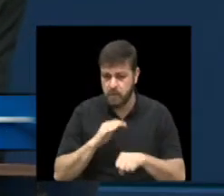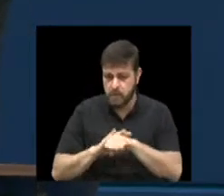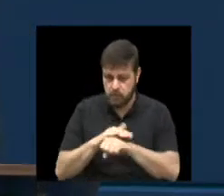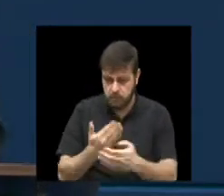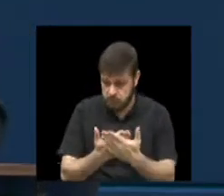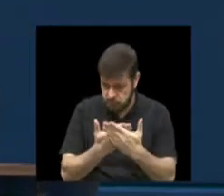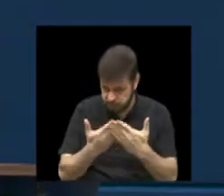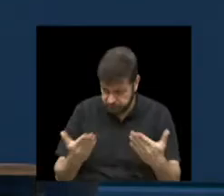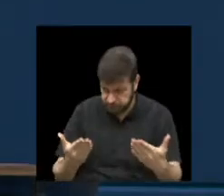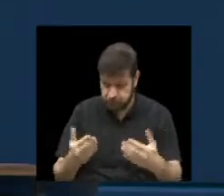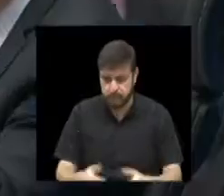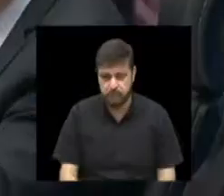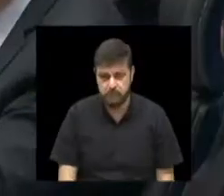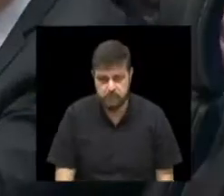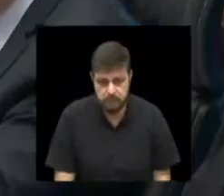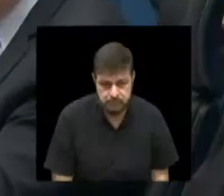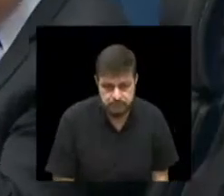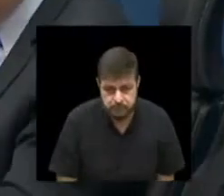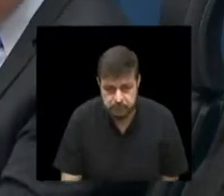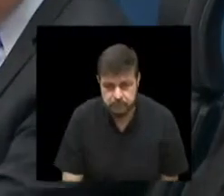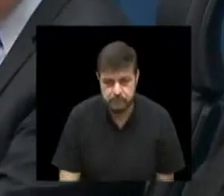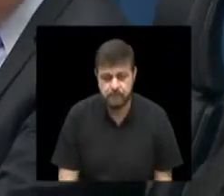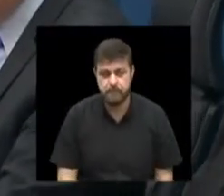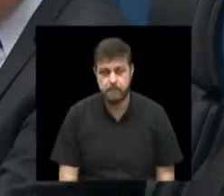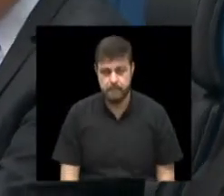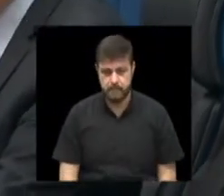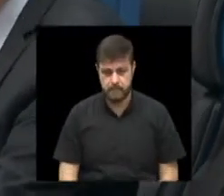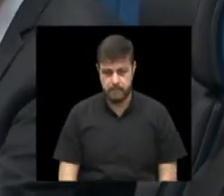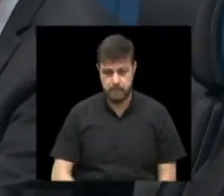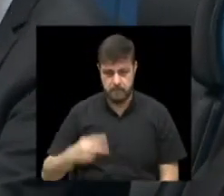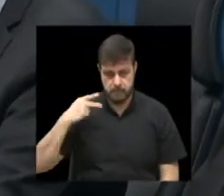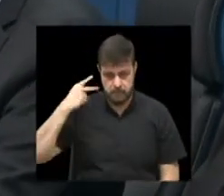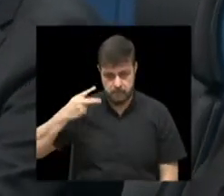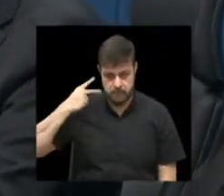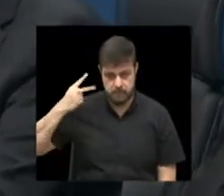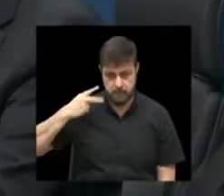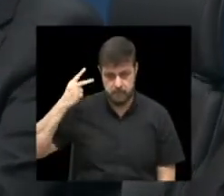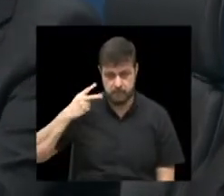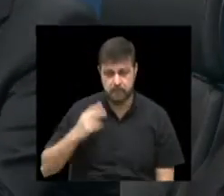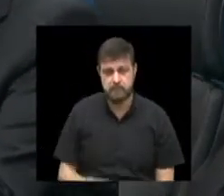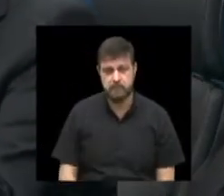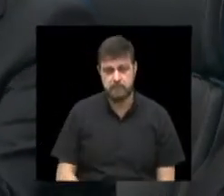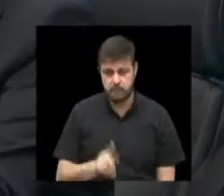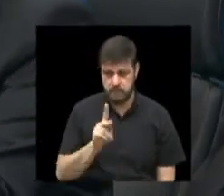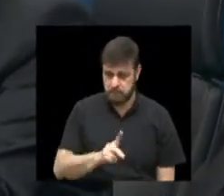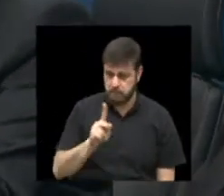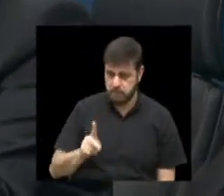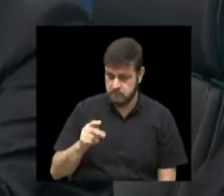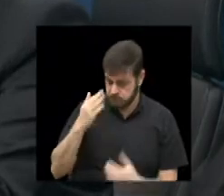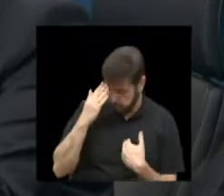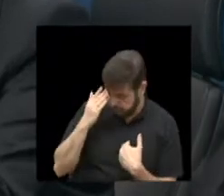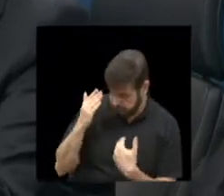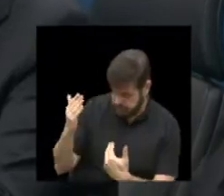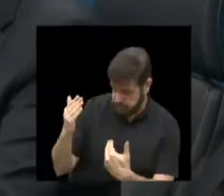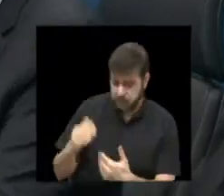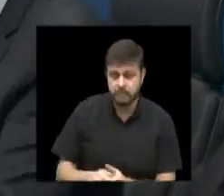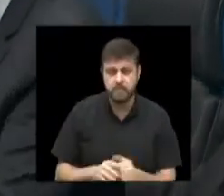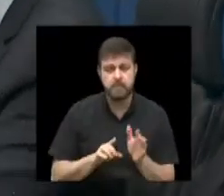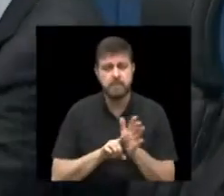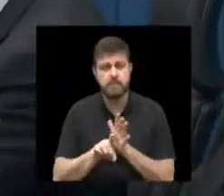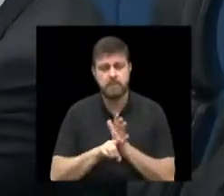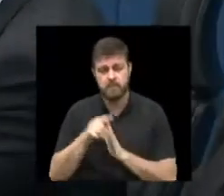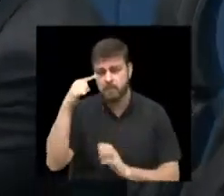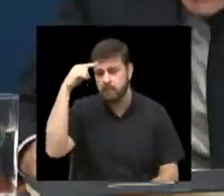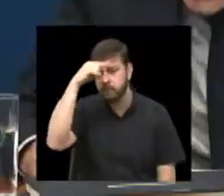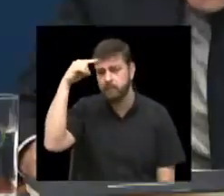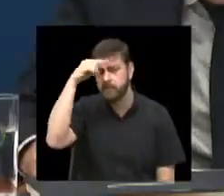todos. Muito obrigado, vereador. Professor Alberto, eu consulto o vereador Felipe